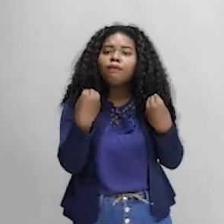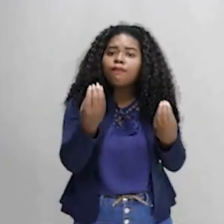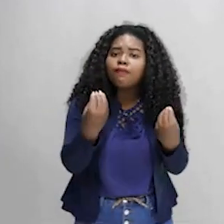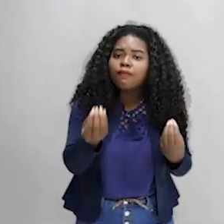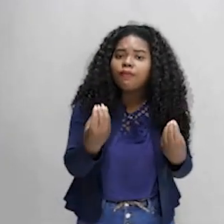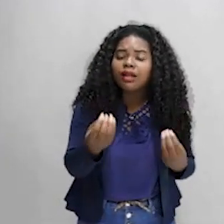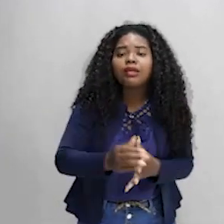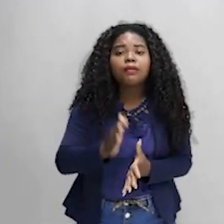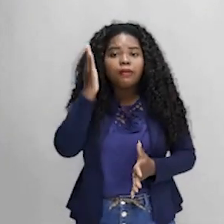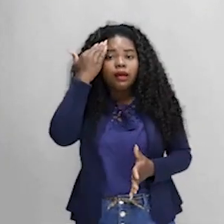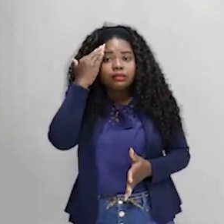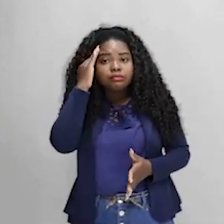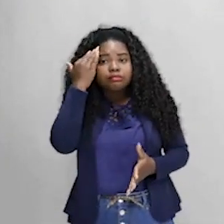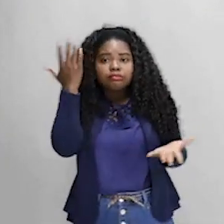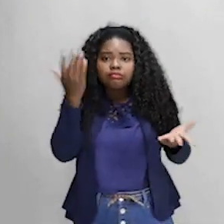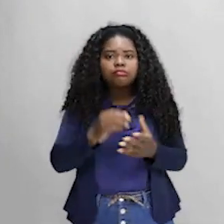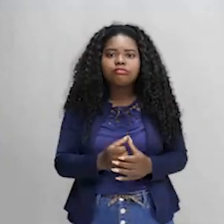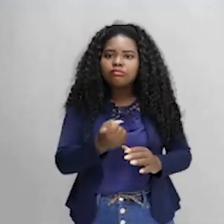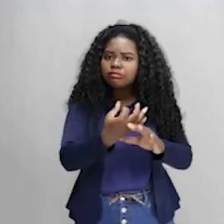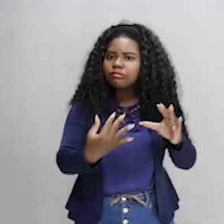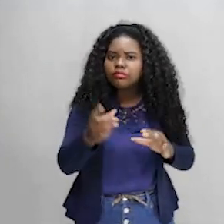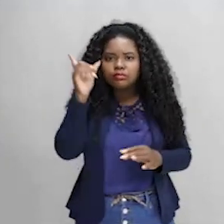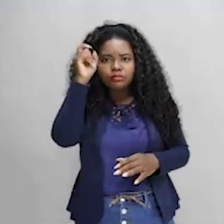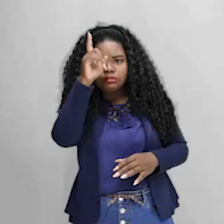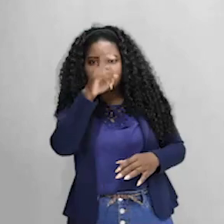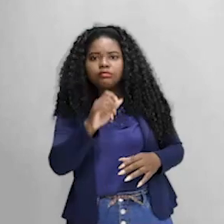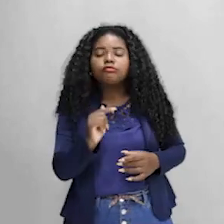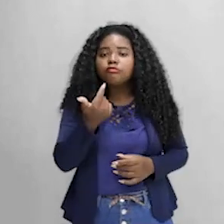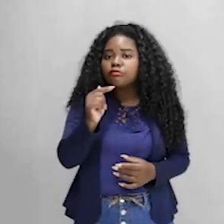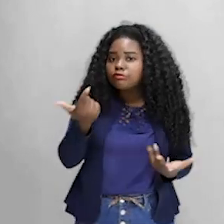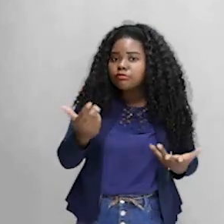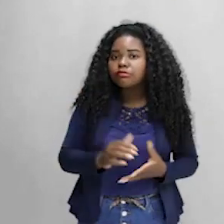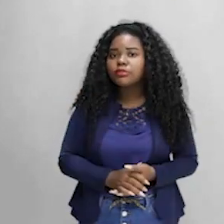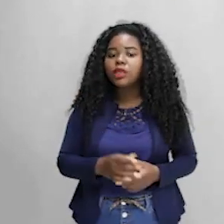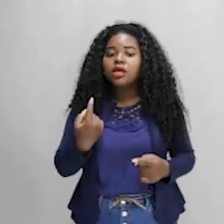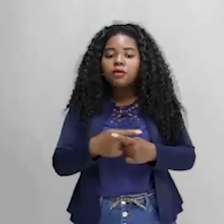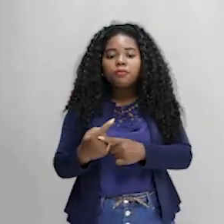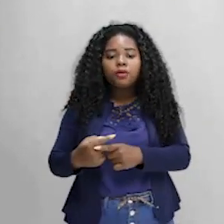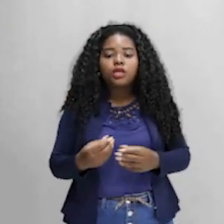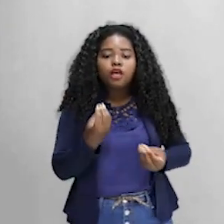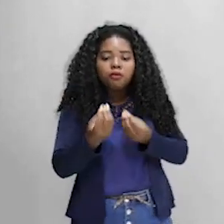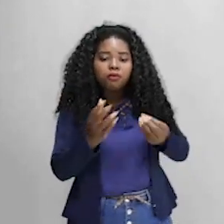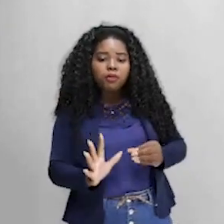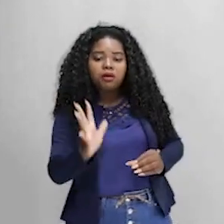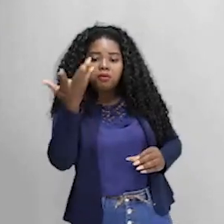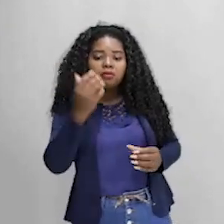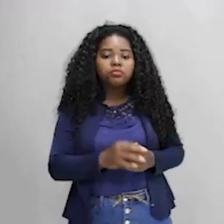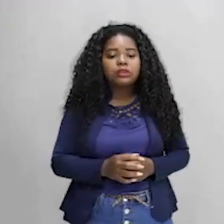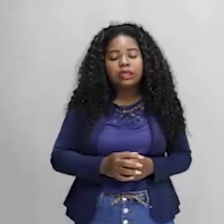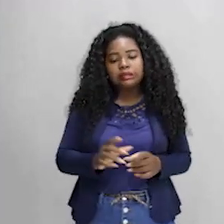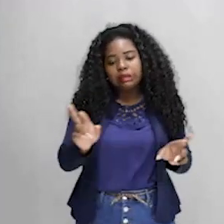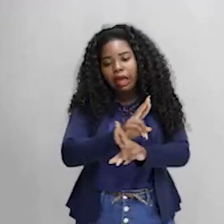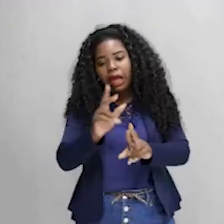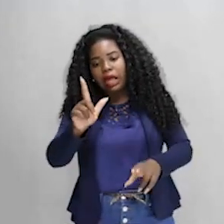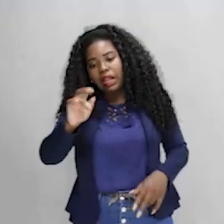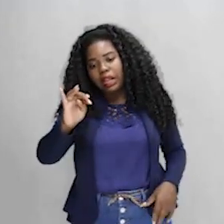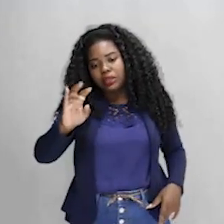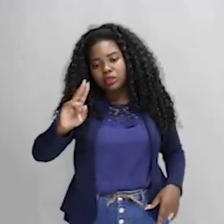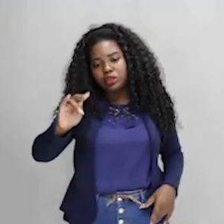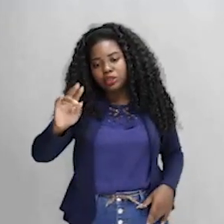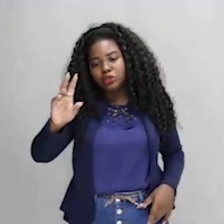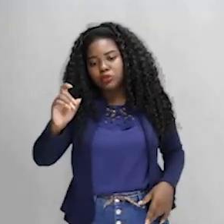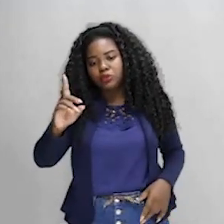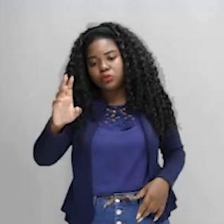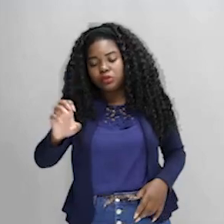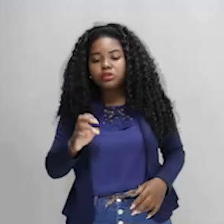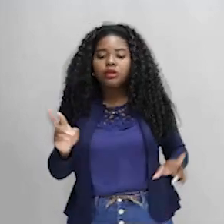as características dos biomas, porque a sua localização em relação à latitude vai influenciar